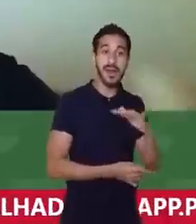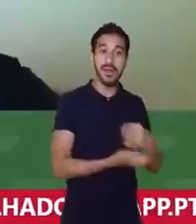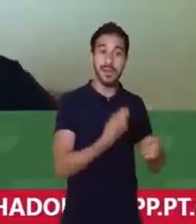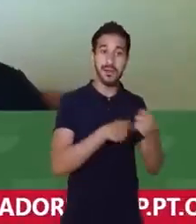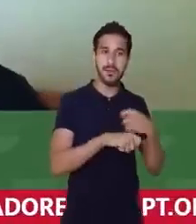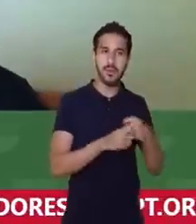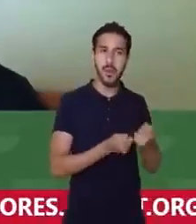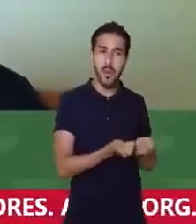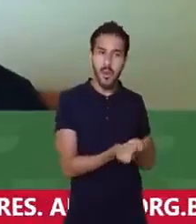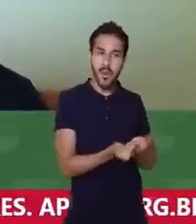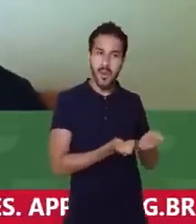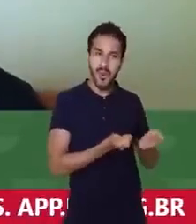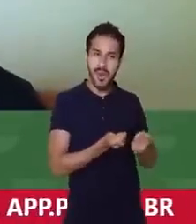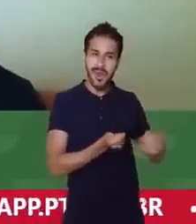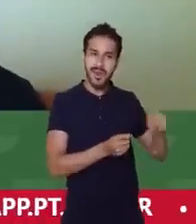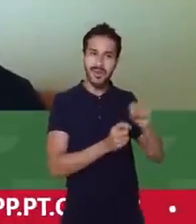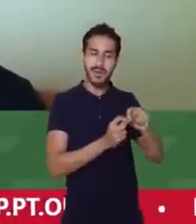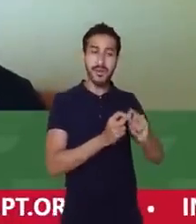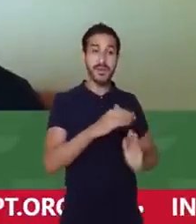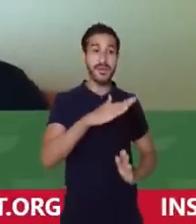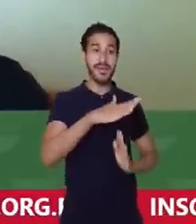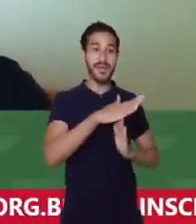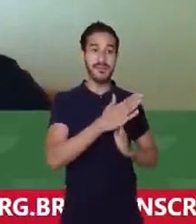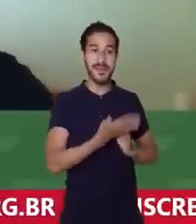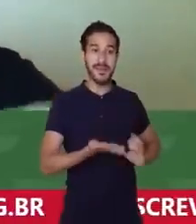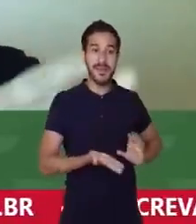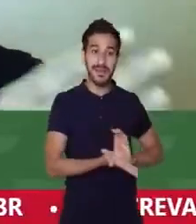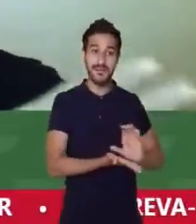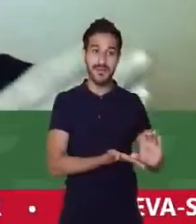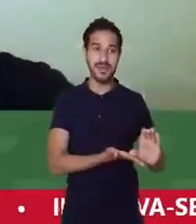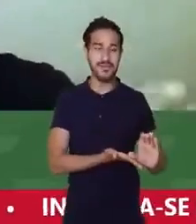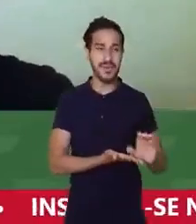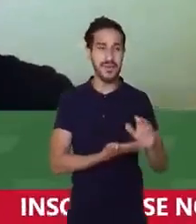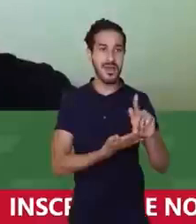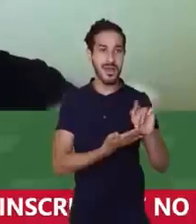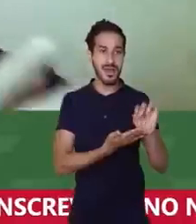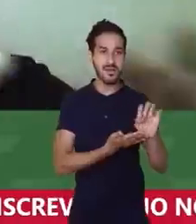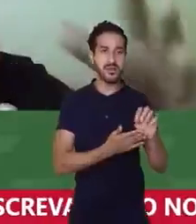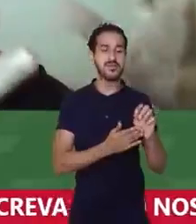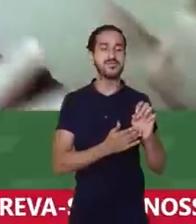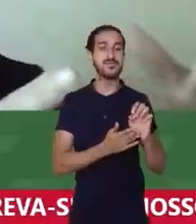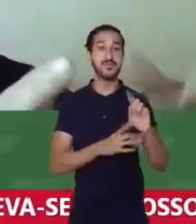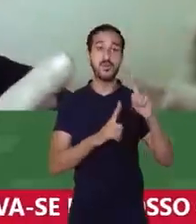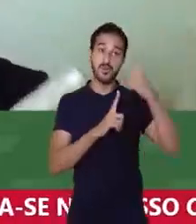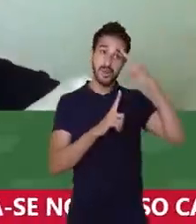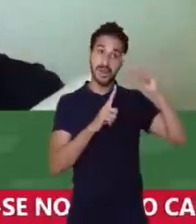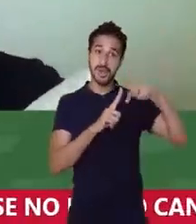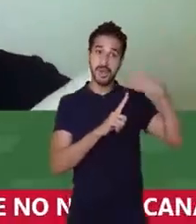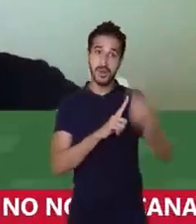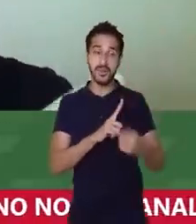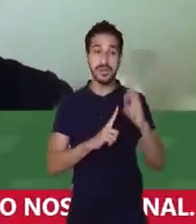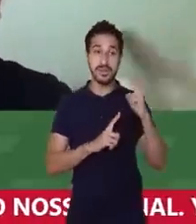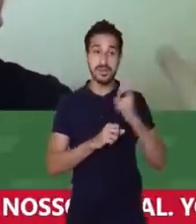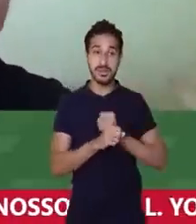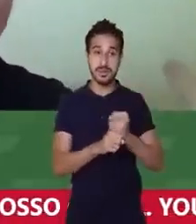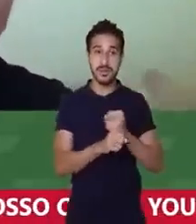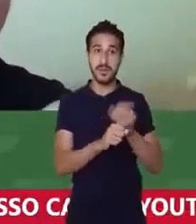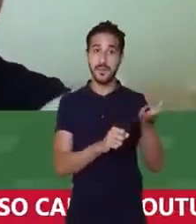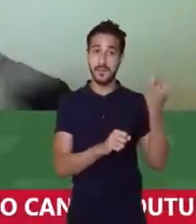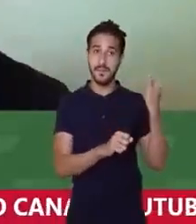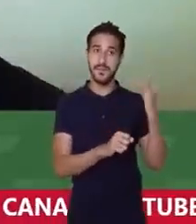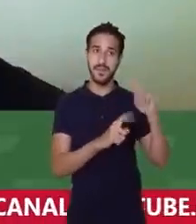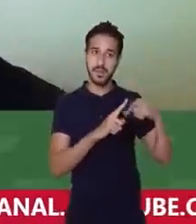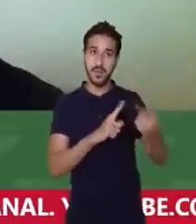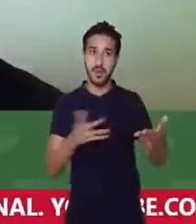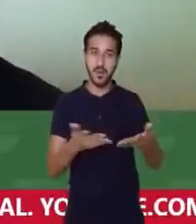grande manipulação feita foi o teto dos gastos. Tanto é assim que no dia seguinte, né, há 5 anos atrás, depois